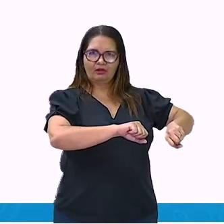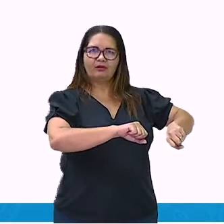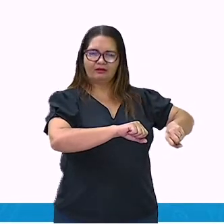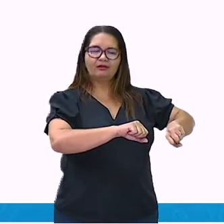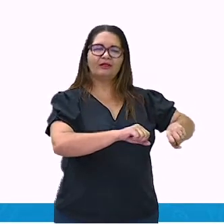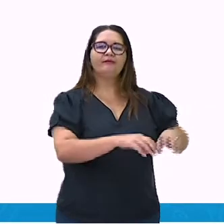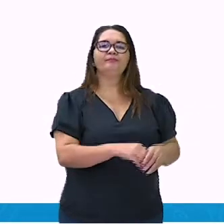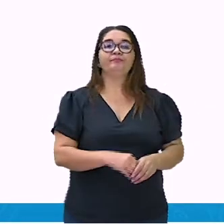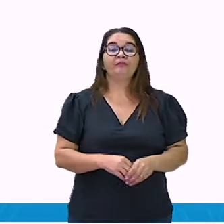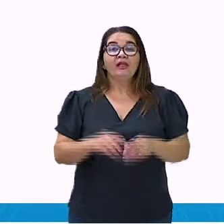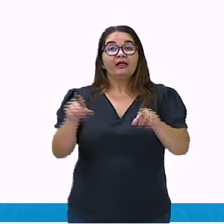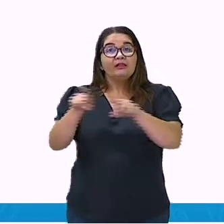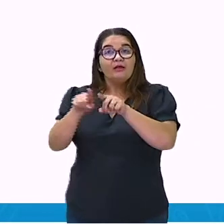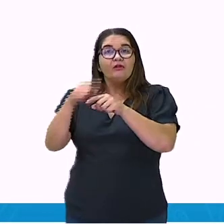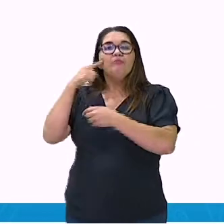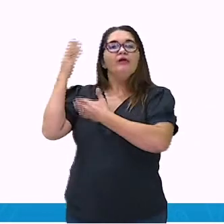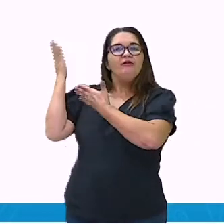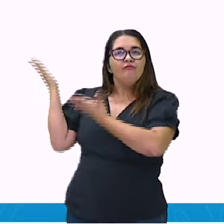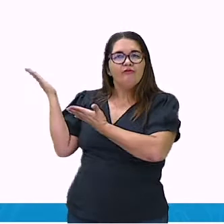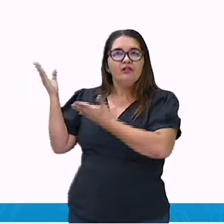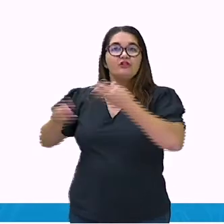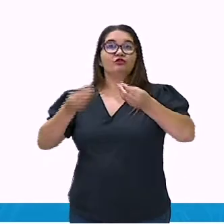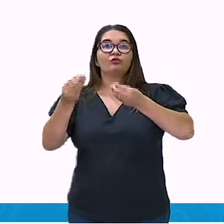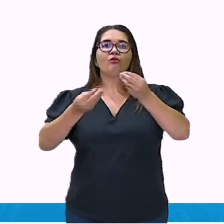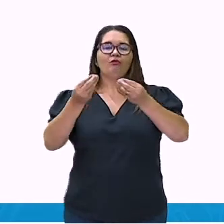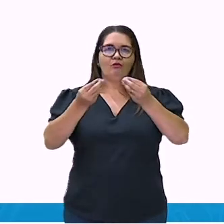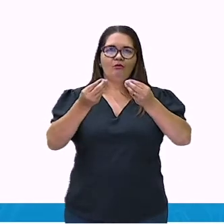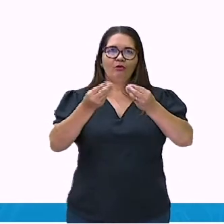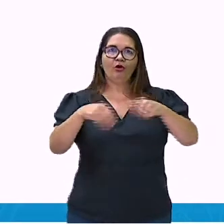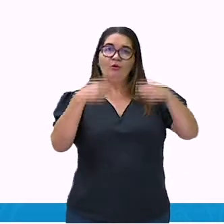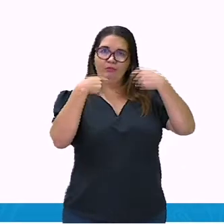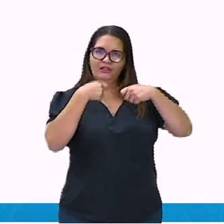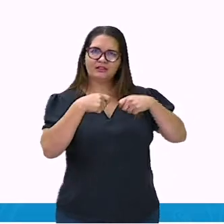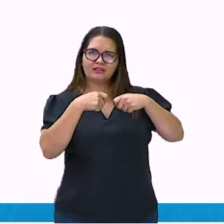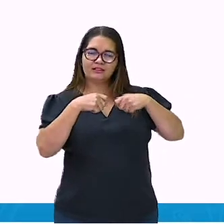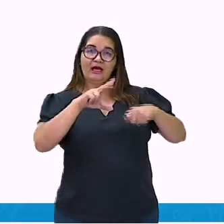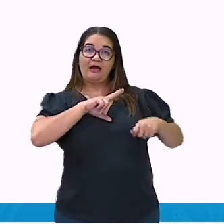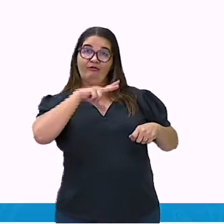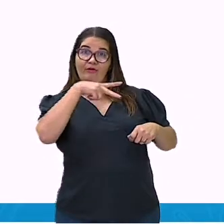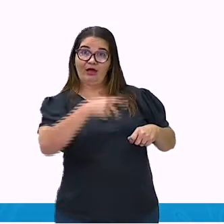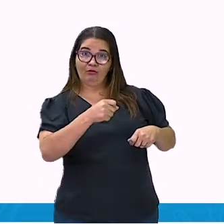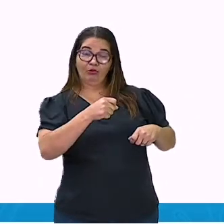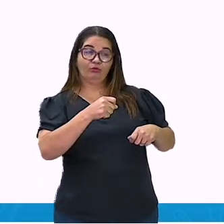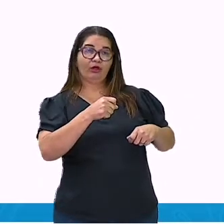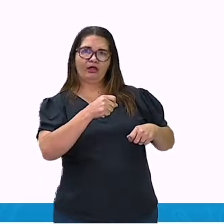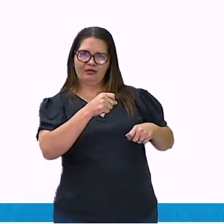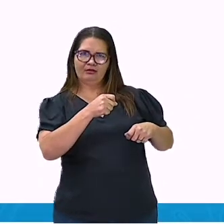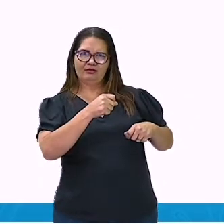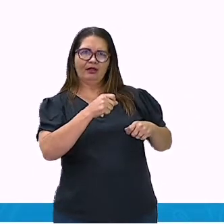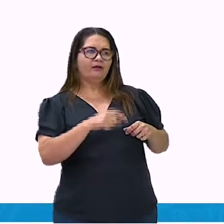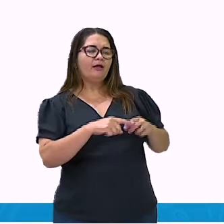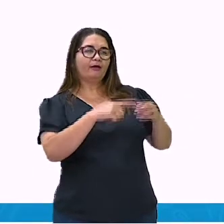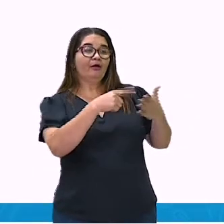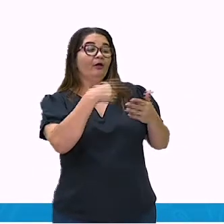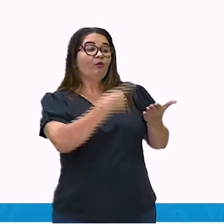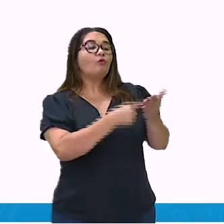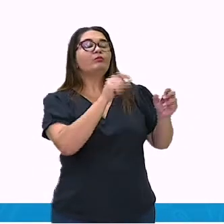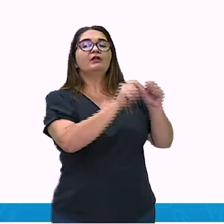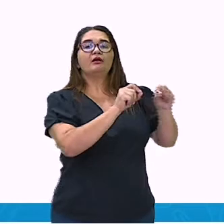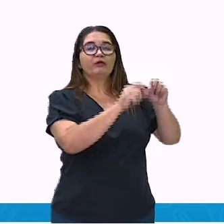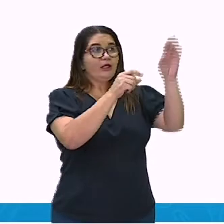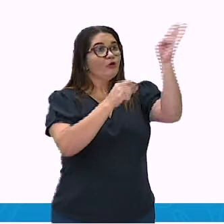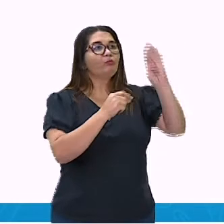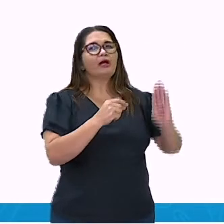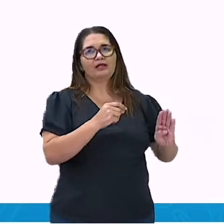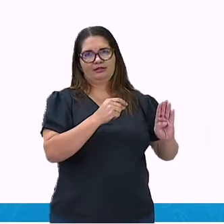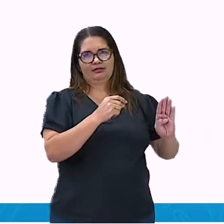capitanias hereditárias ou colonizar todo o território recém-descoberto. Então, por isso que